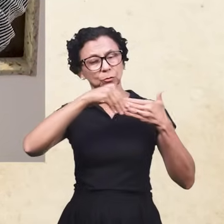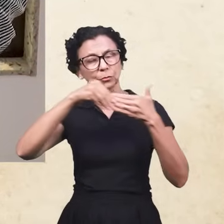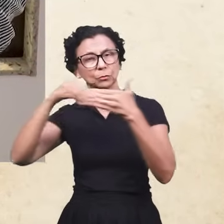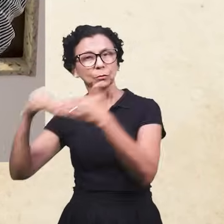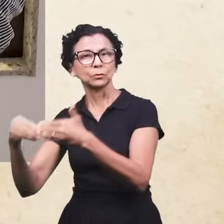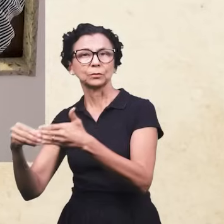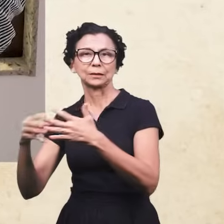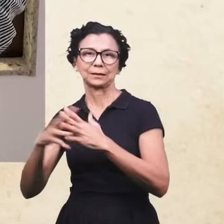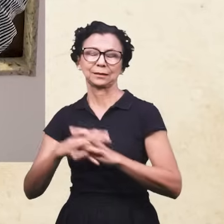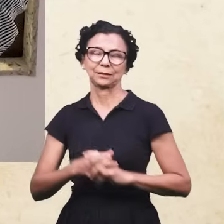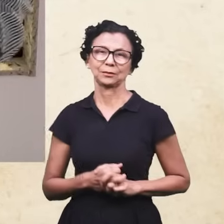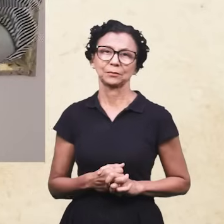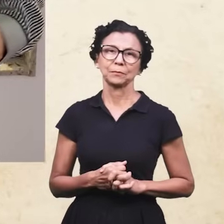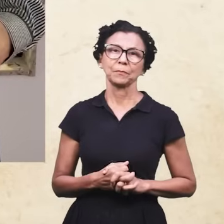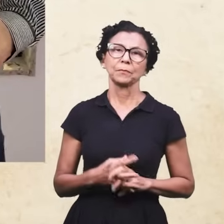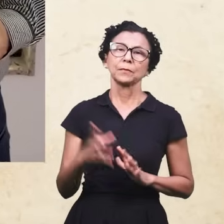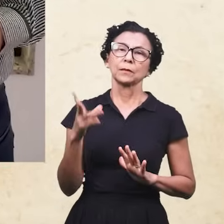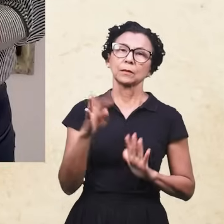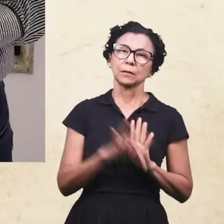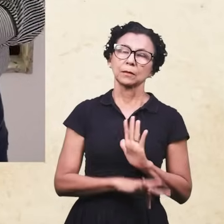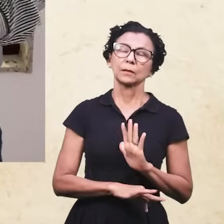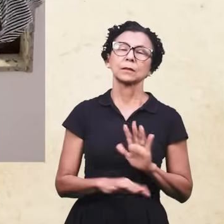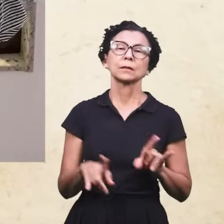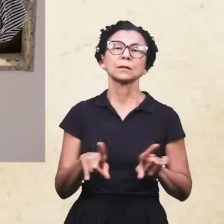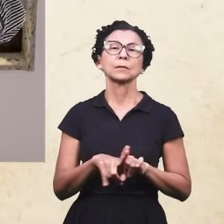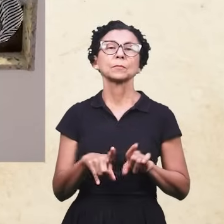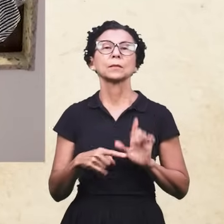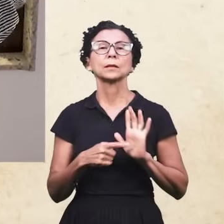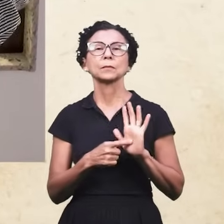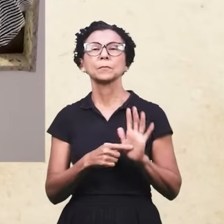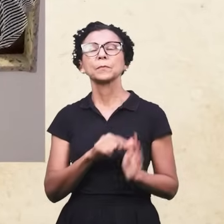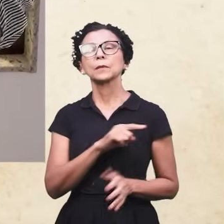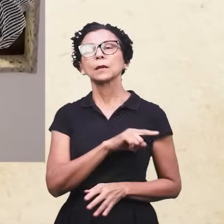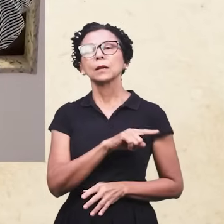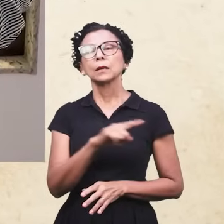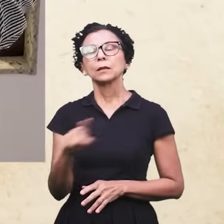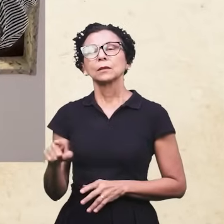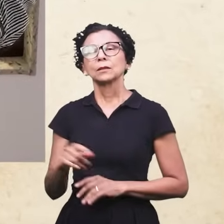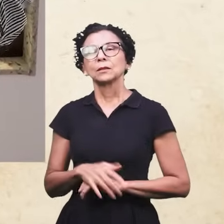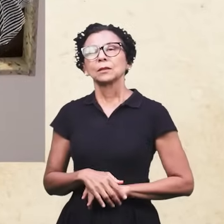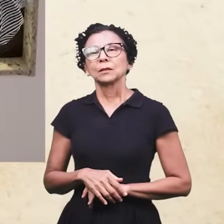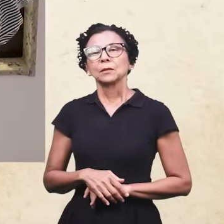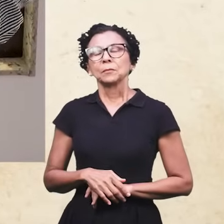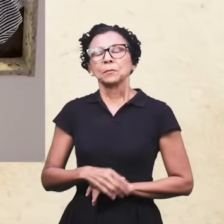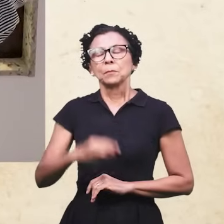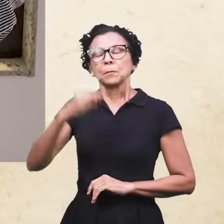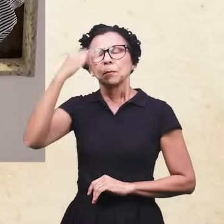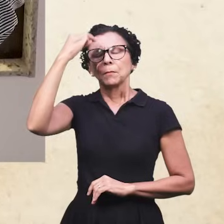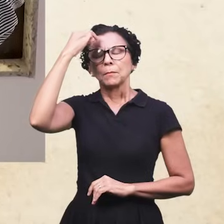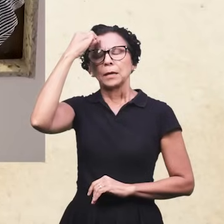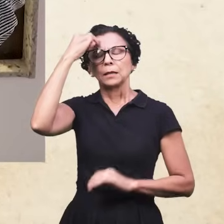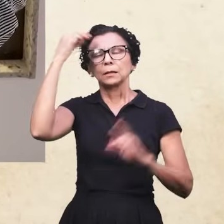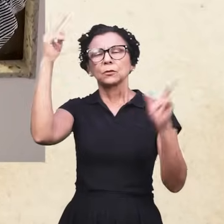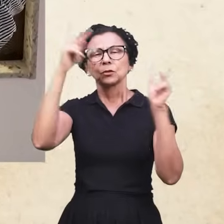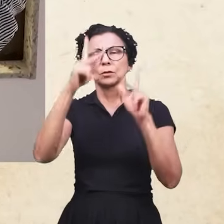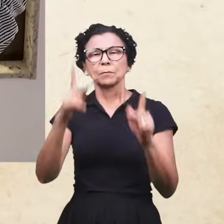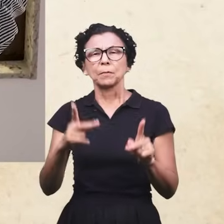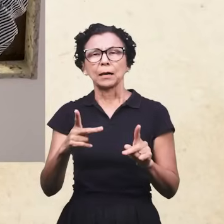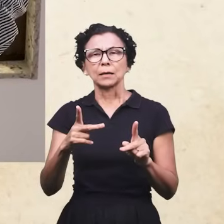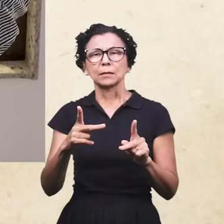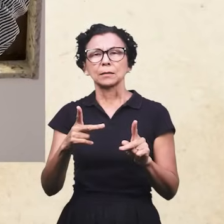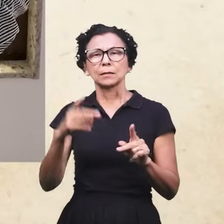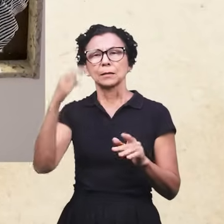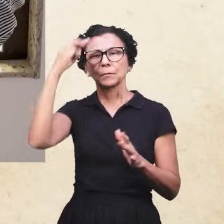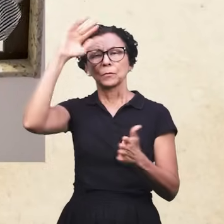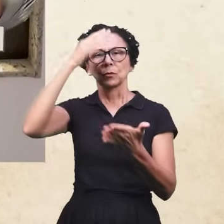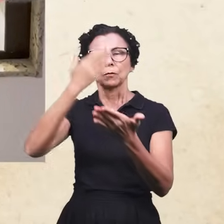Espírito Santo de Deus. Há um outro texto da palavra que diz assim: tu conservarás em paz a mente que confia em